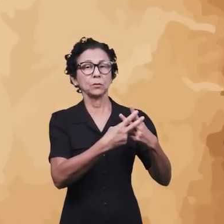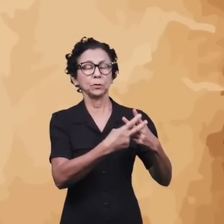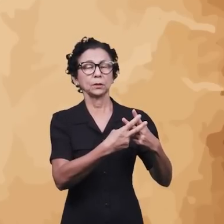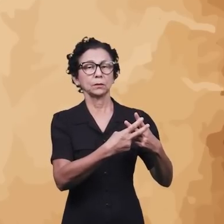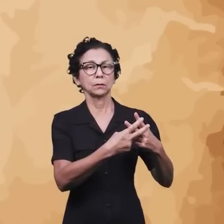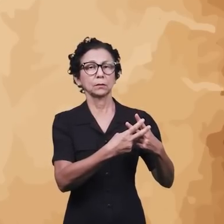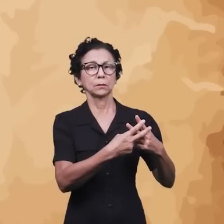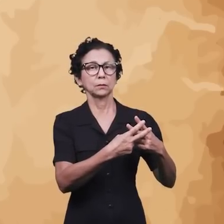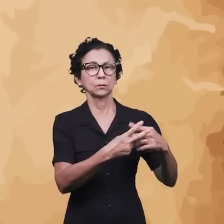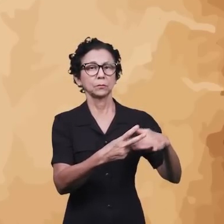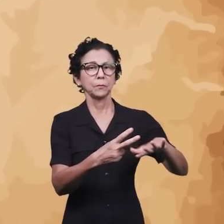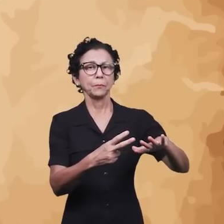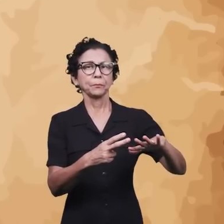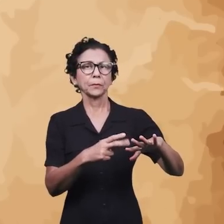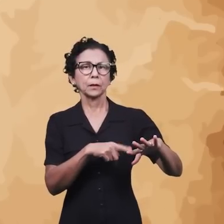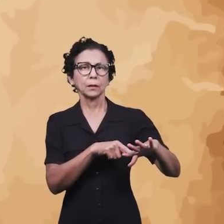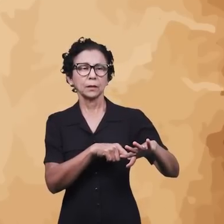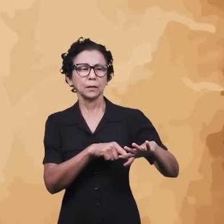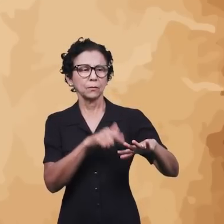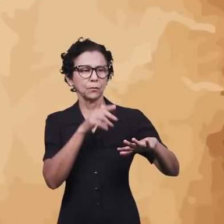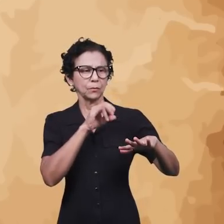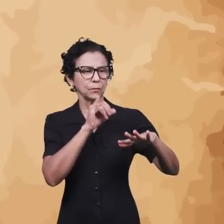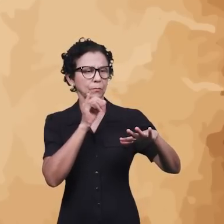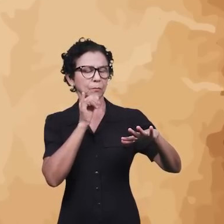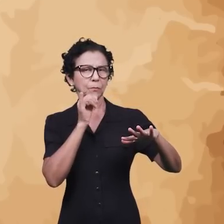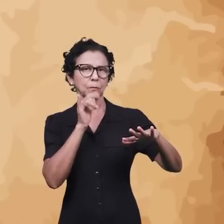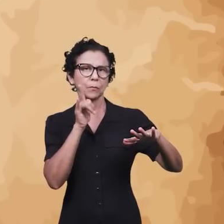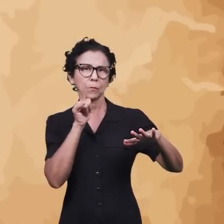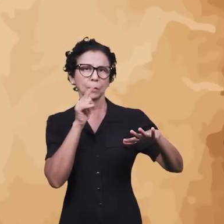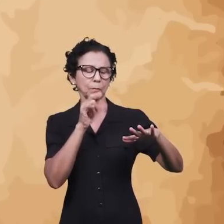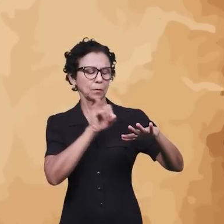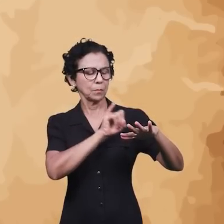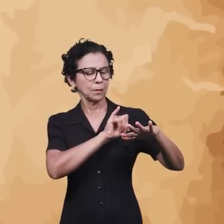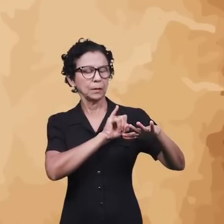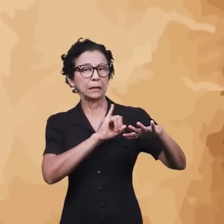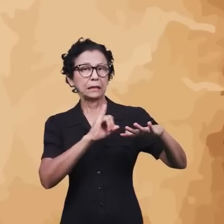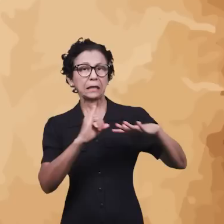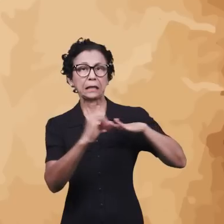exilado por causa da palavra.